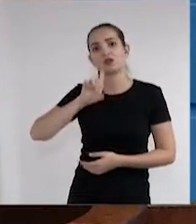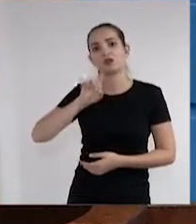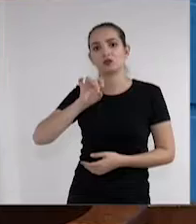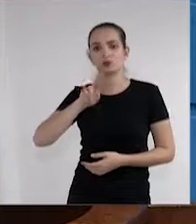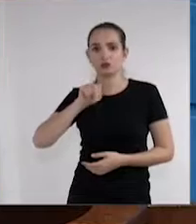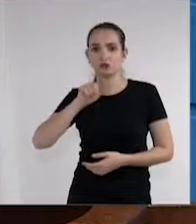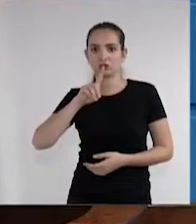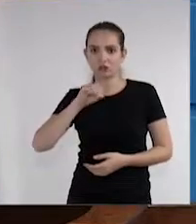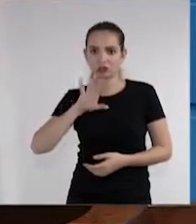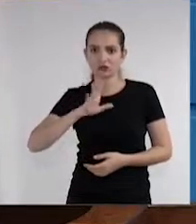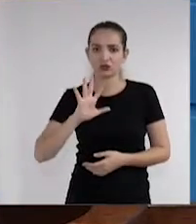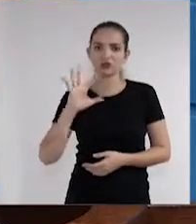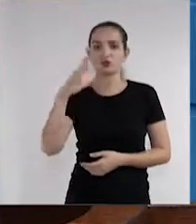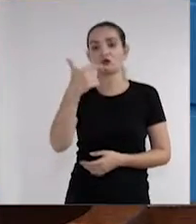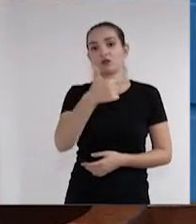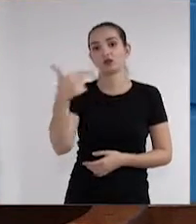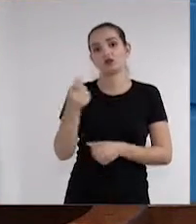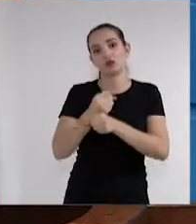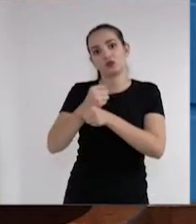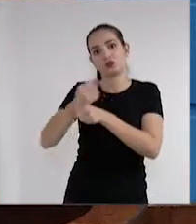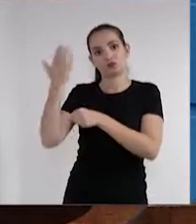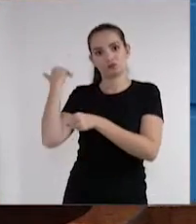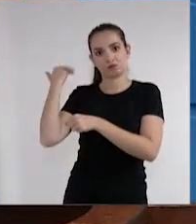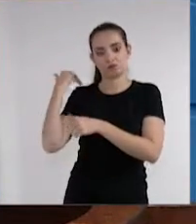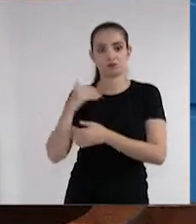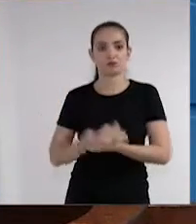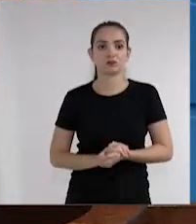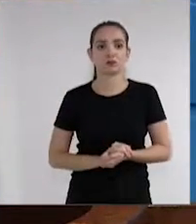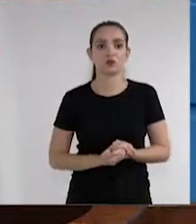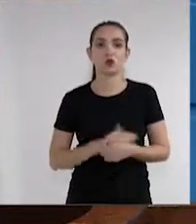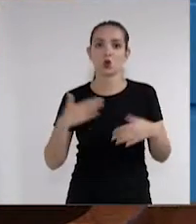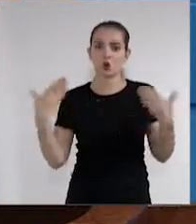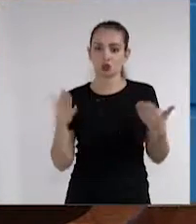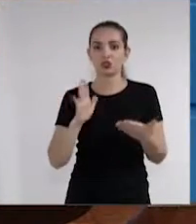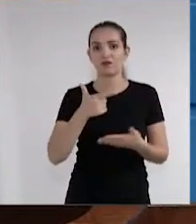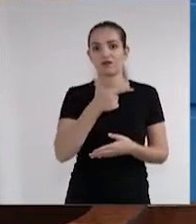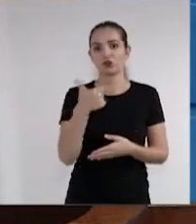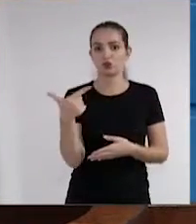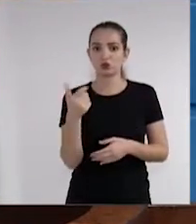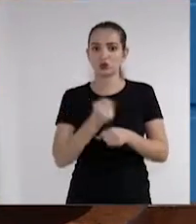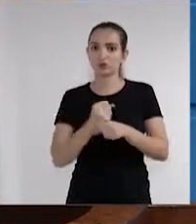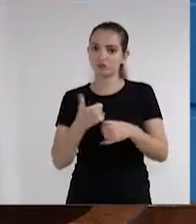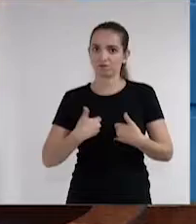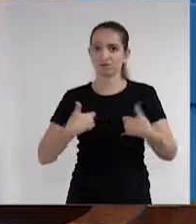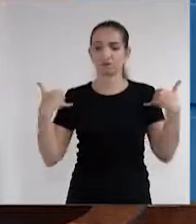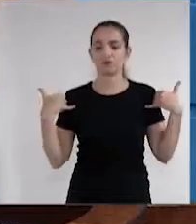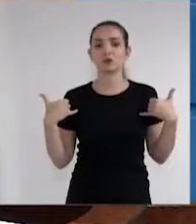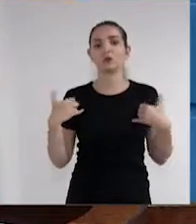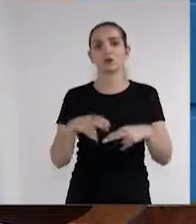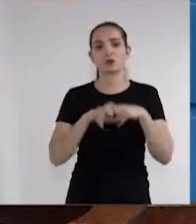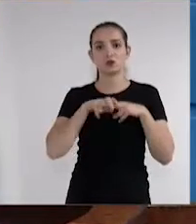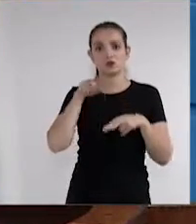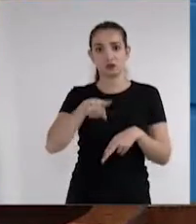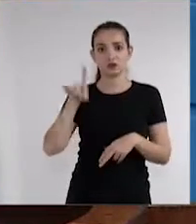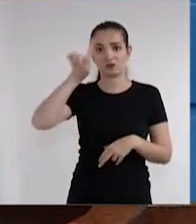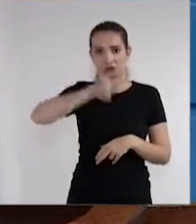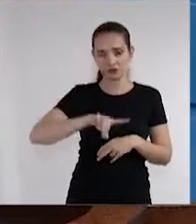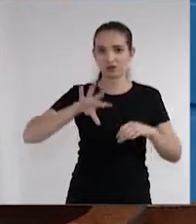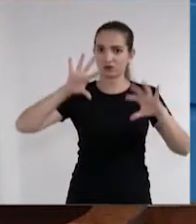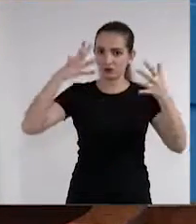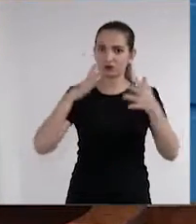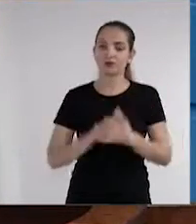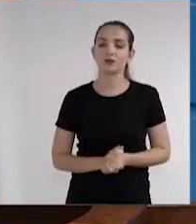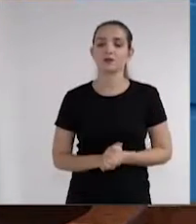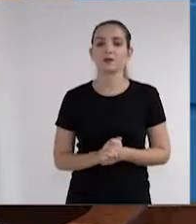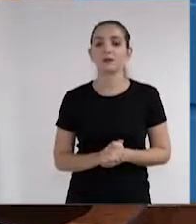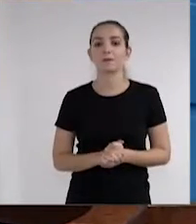exatamente 22 anos hoje. E hoje a gente está percebendo de que esse fato, em